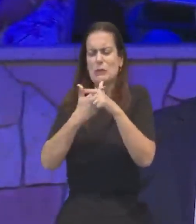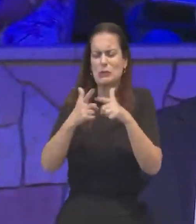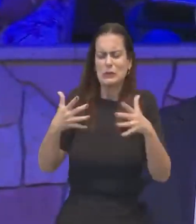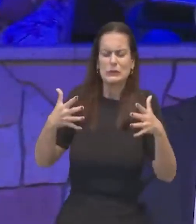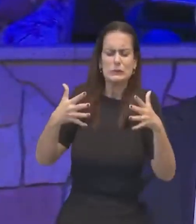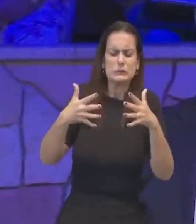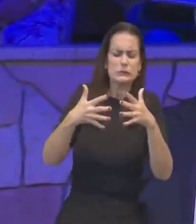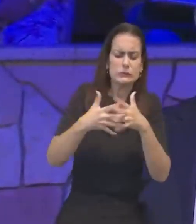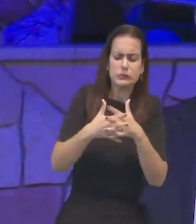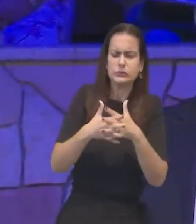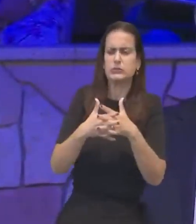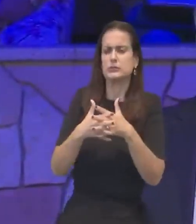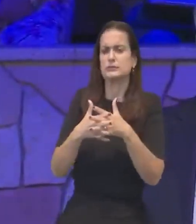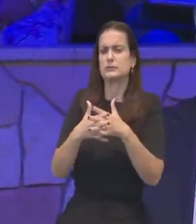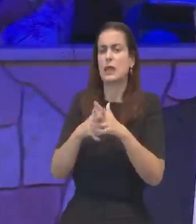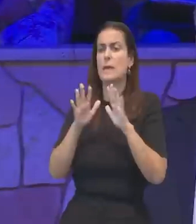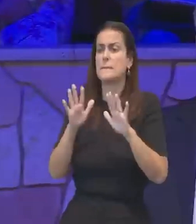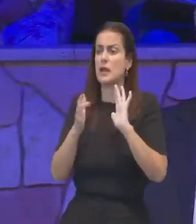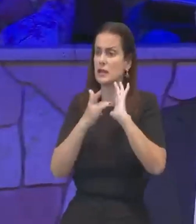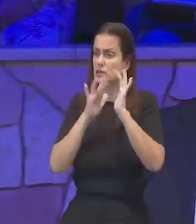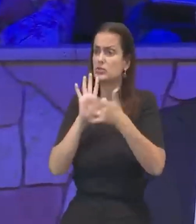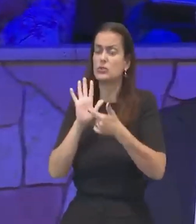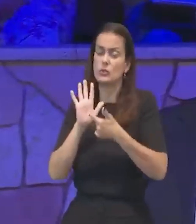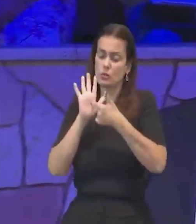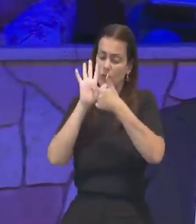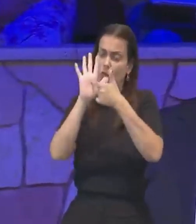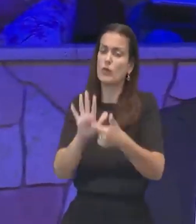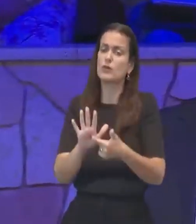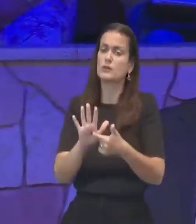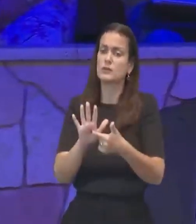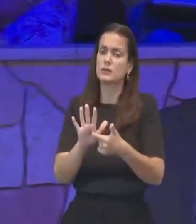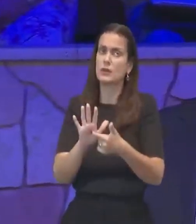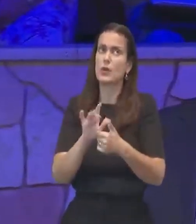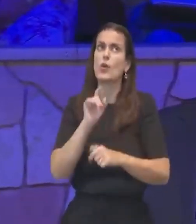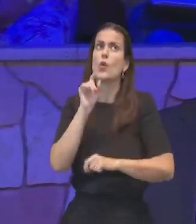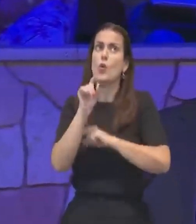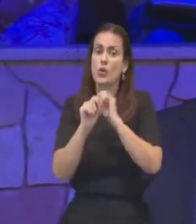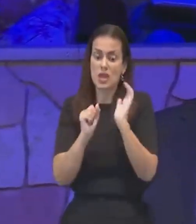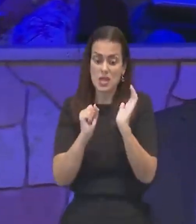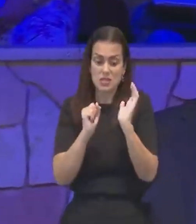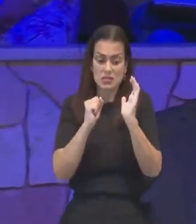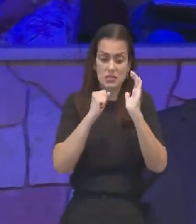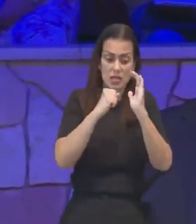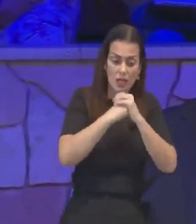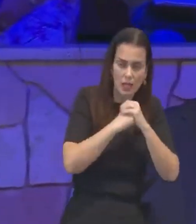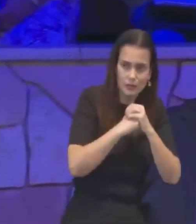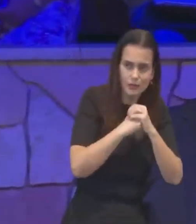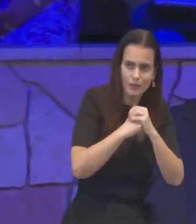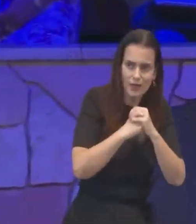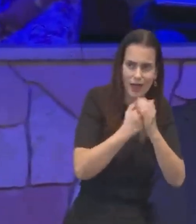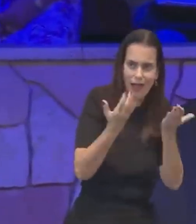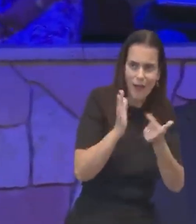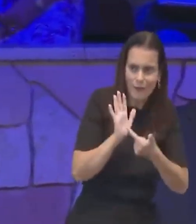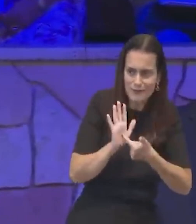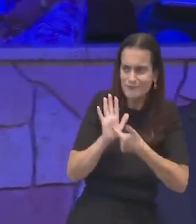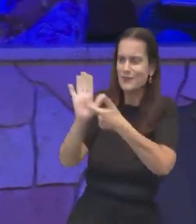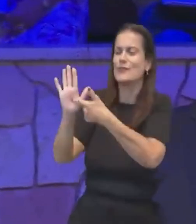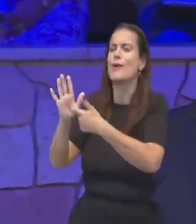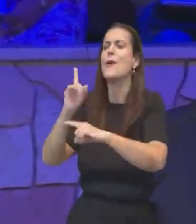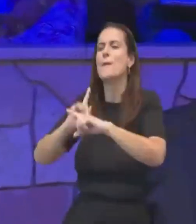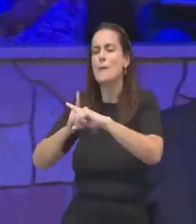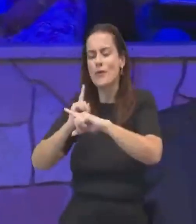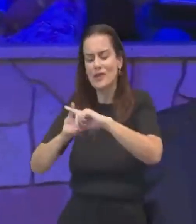crises. Mas aqui Jesus está mostrando que aquilo que estava oculto agora está sendo revelado, porque Ele tem esse